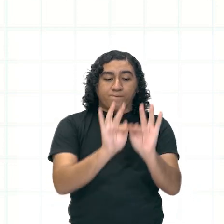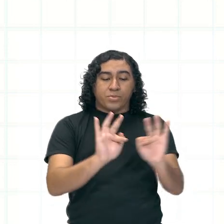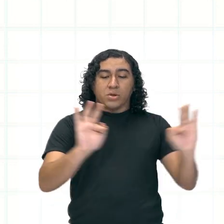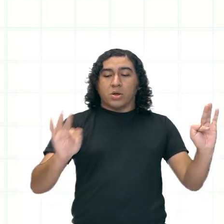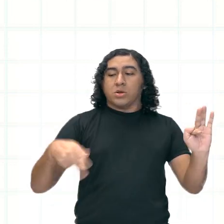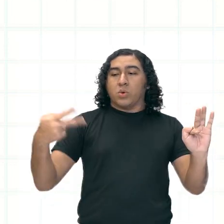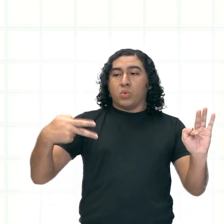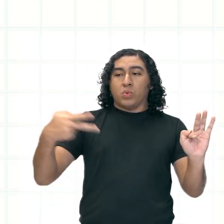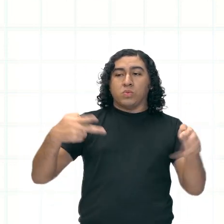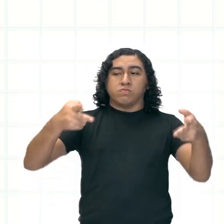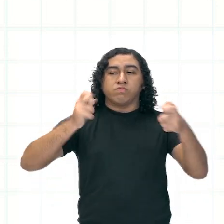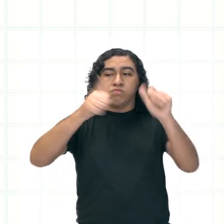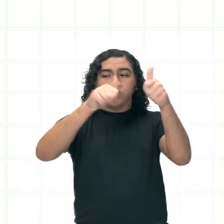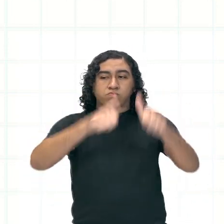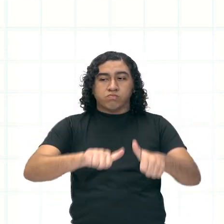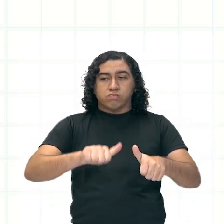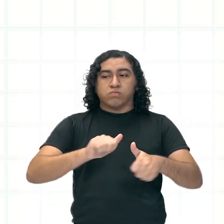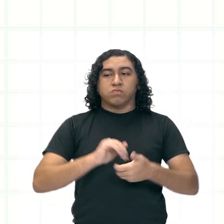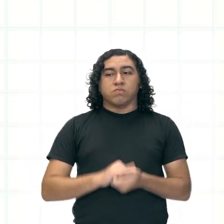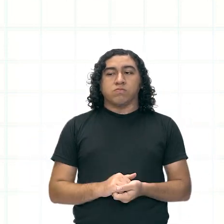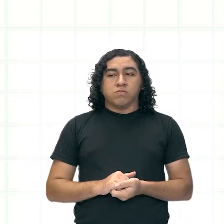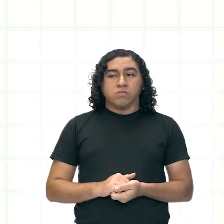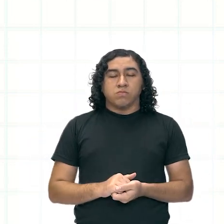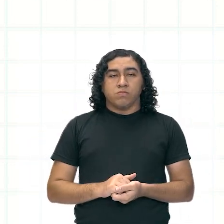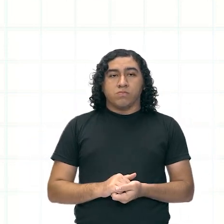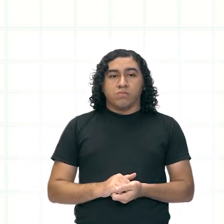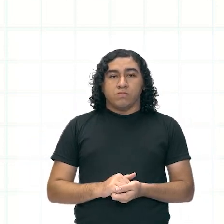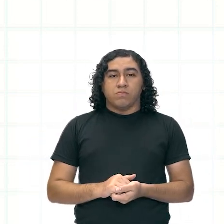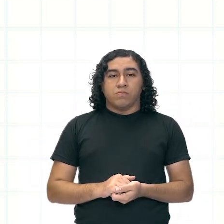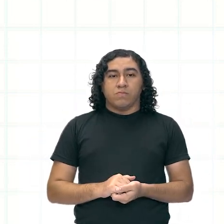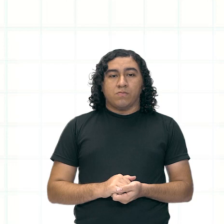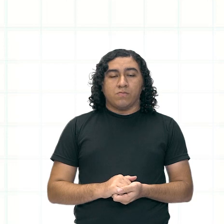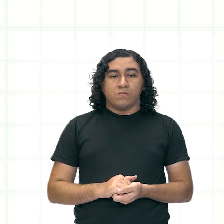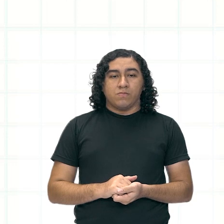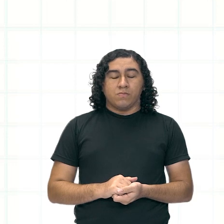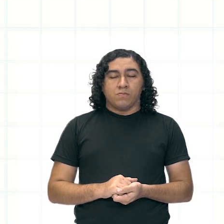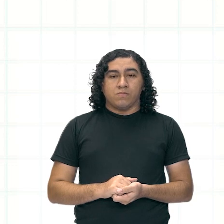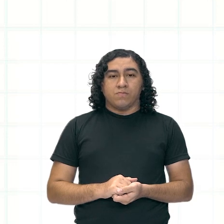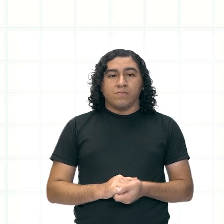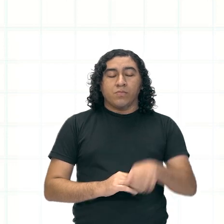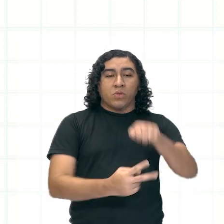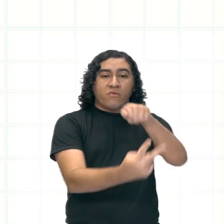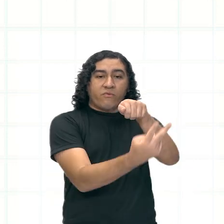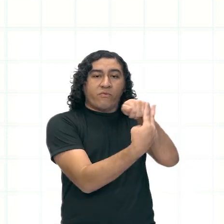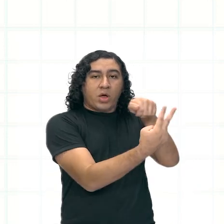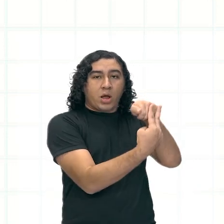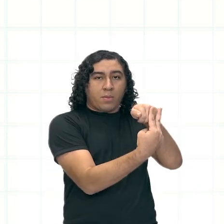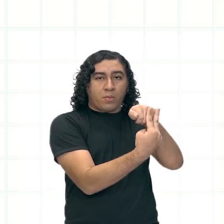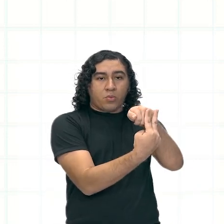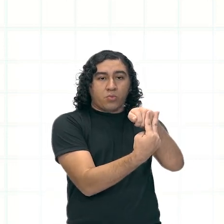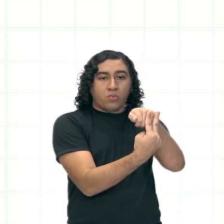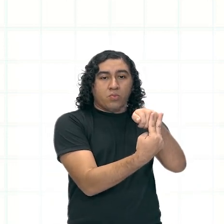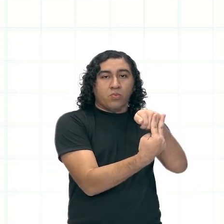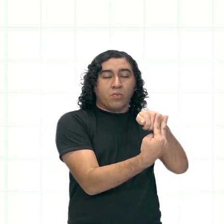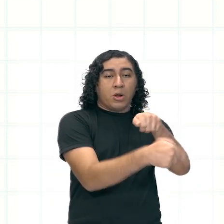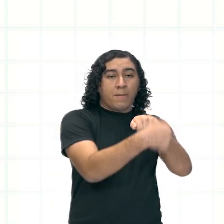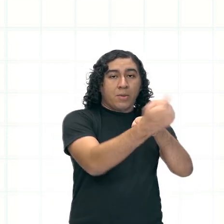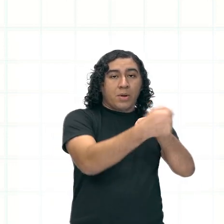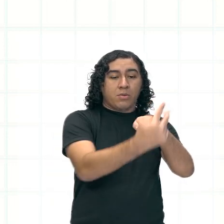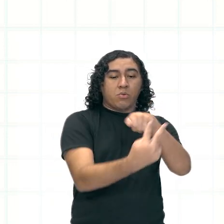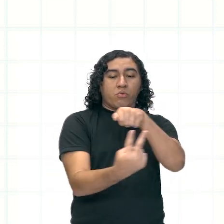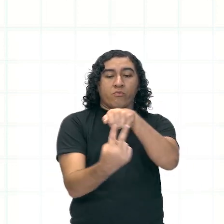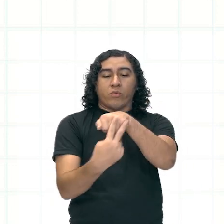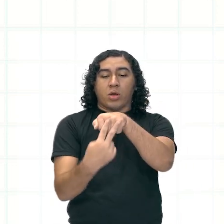festa. Observem, verbo cantar, certo? Verbo dançar, nosso